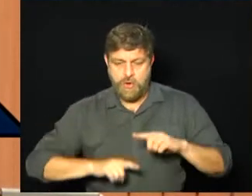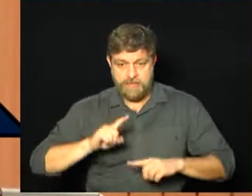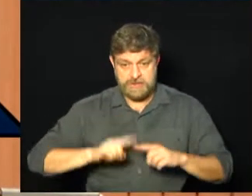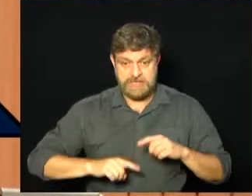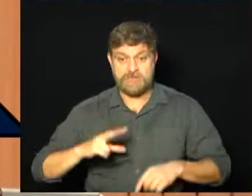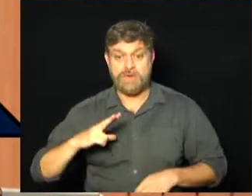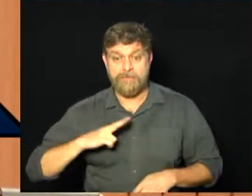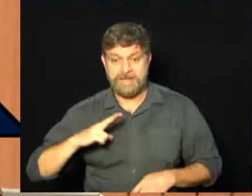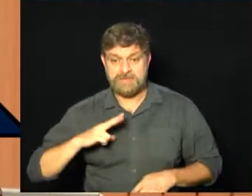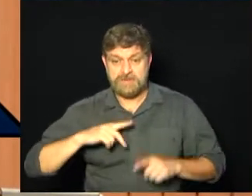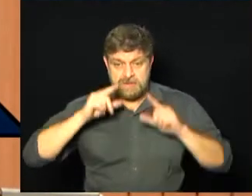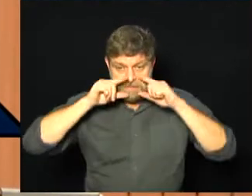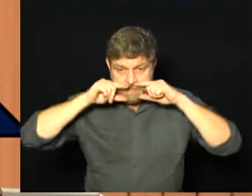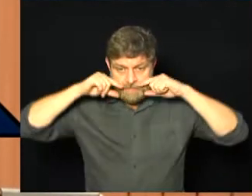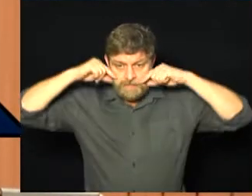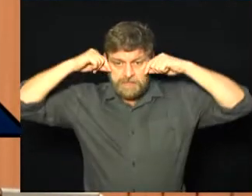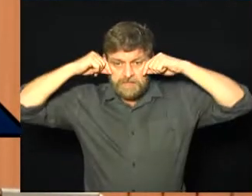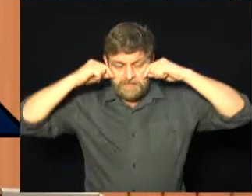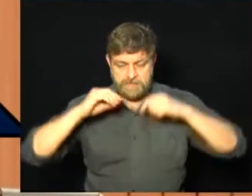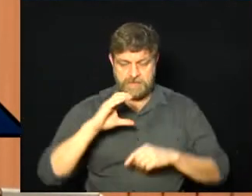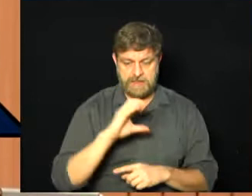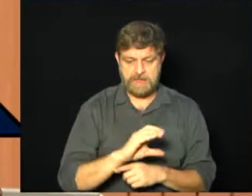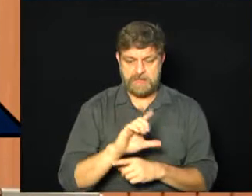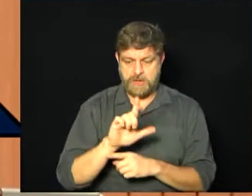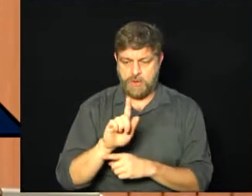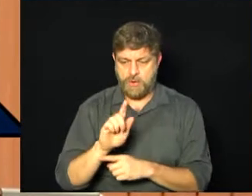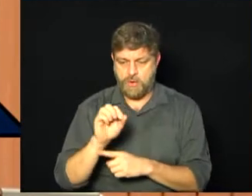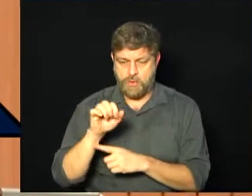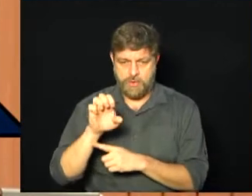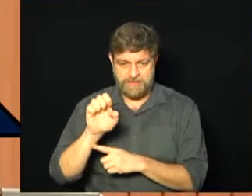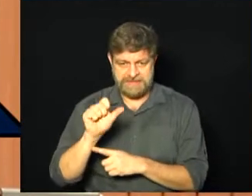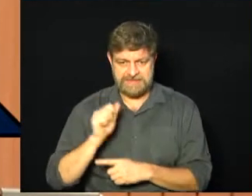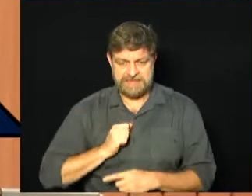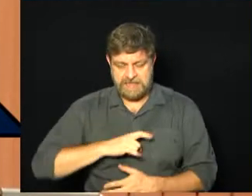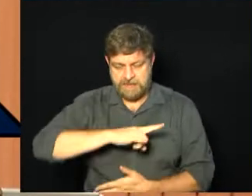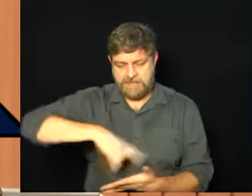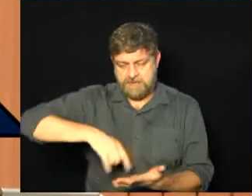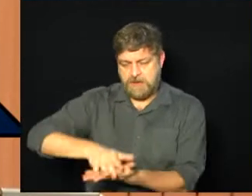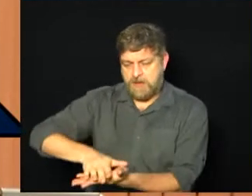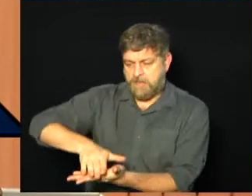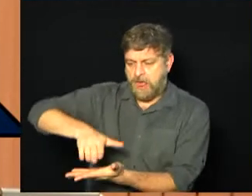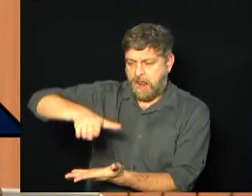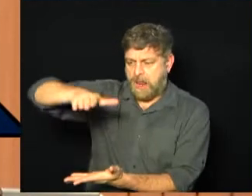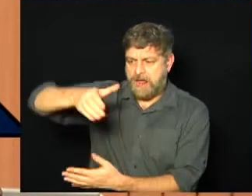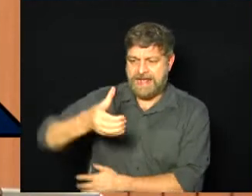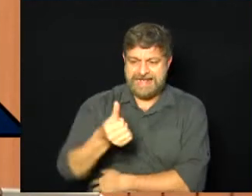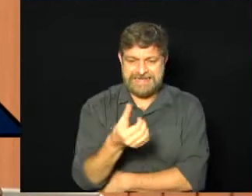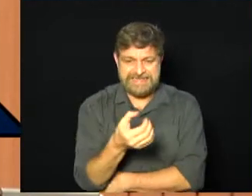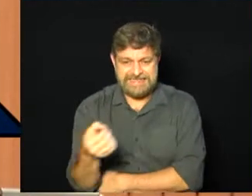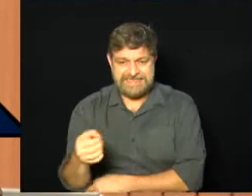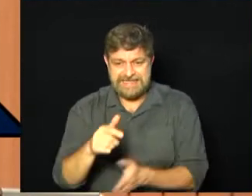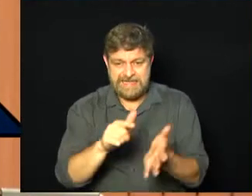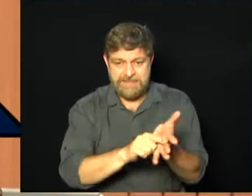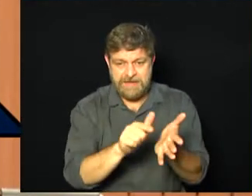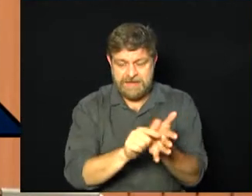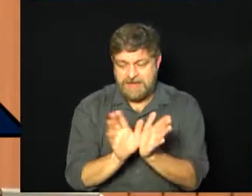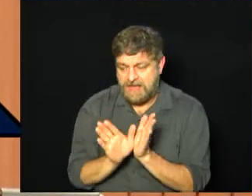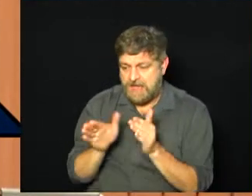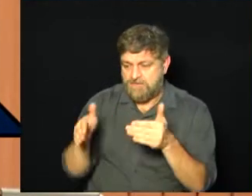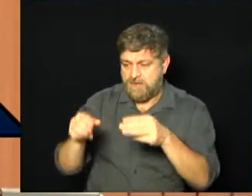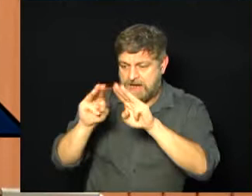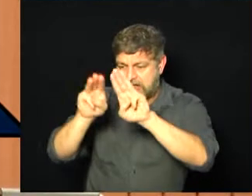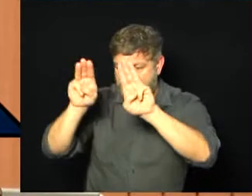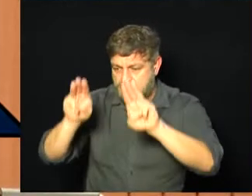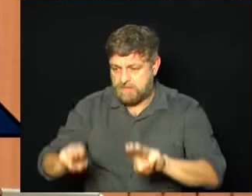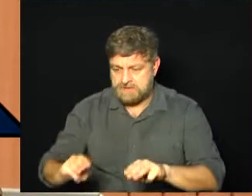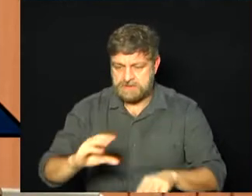maestro. Com suas 600 partituras, é o único museu dedicado exclusivamente a Carlos Gomes, o